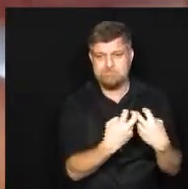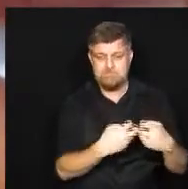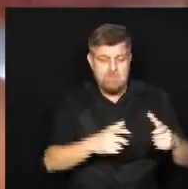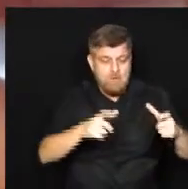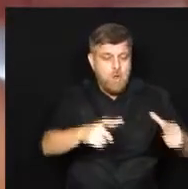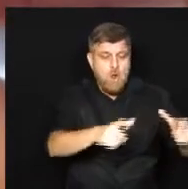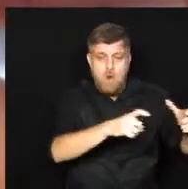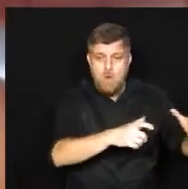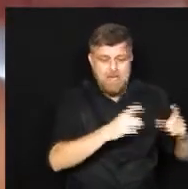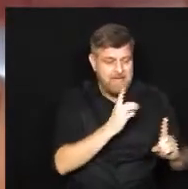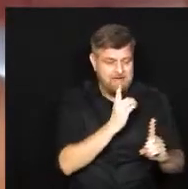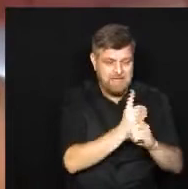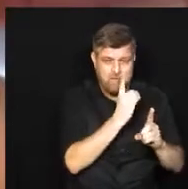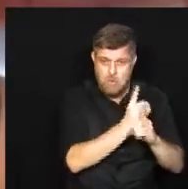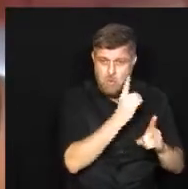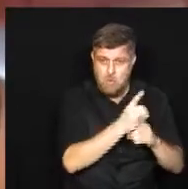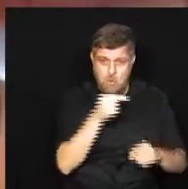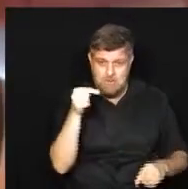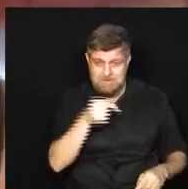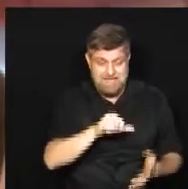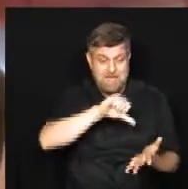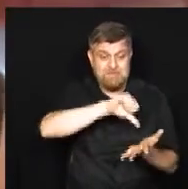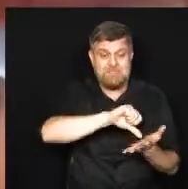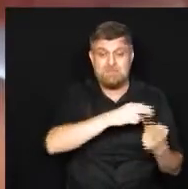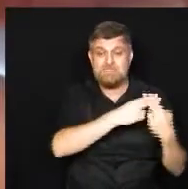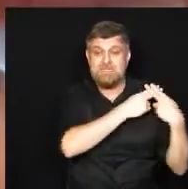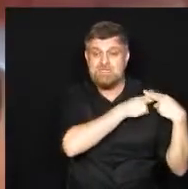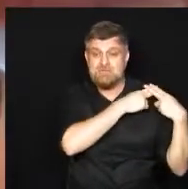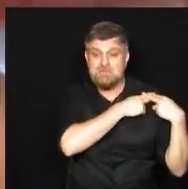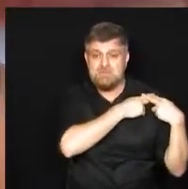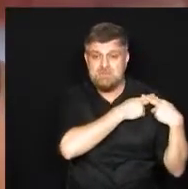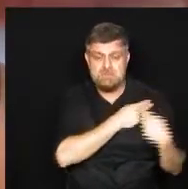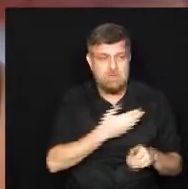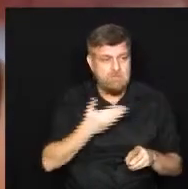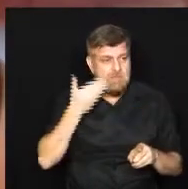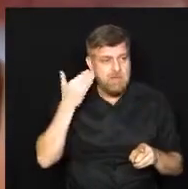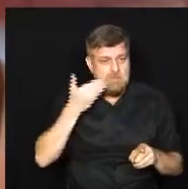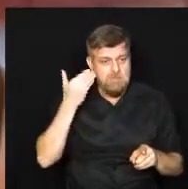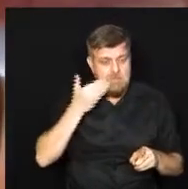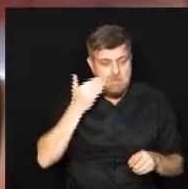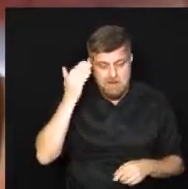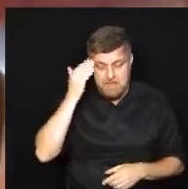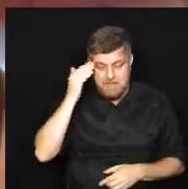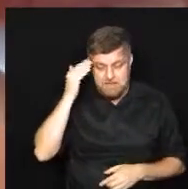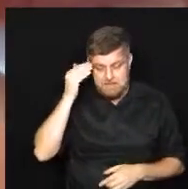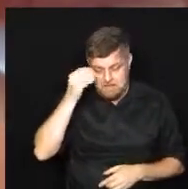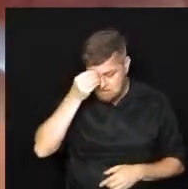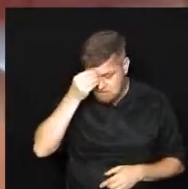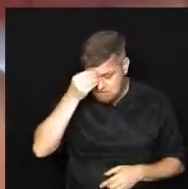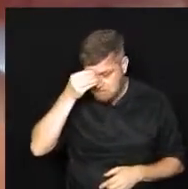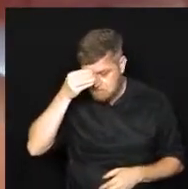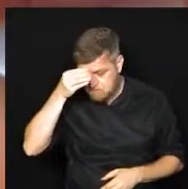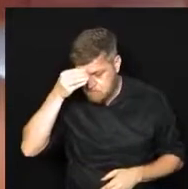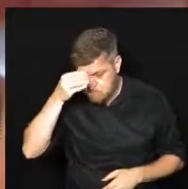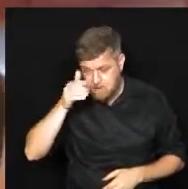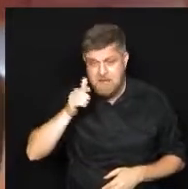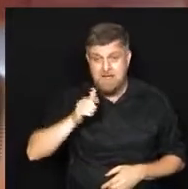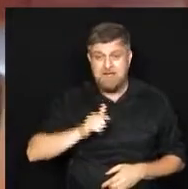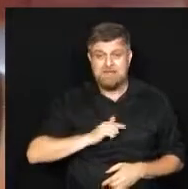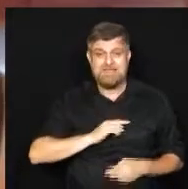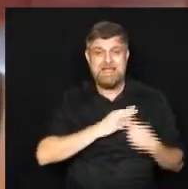espaços e encontros nesses centros de responsabilização. Então, ter esses encontros, ter esse processo como parte